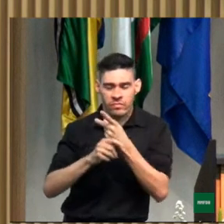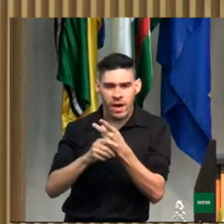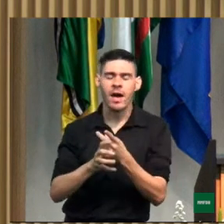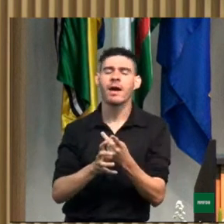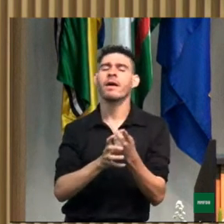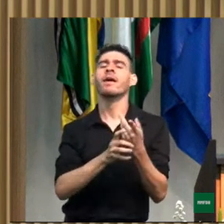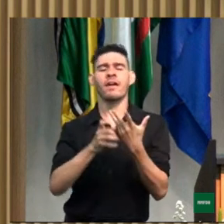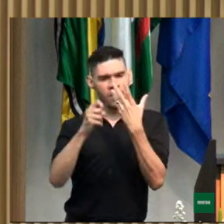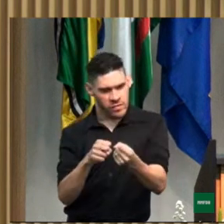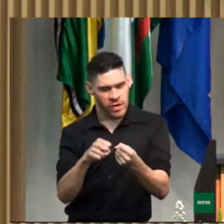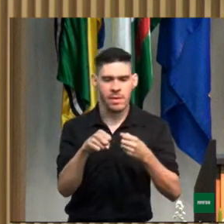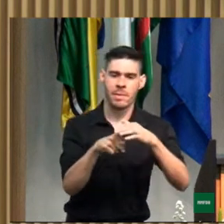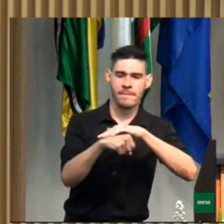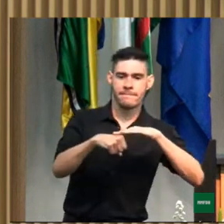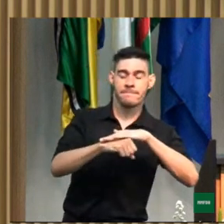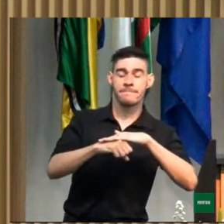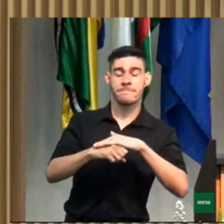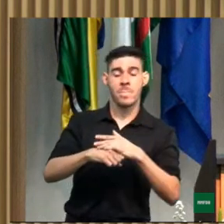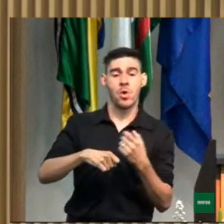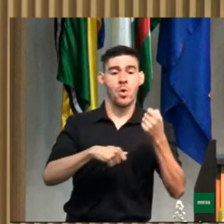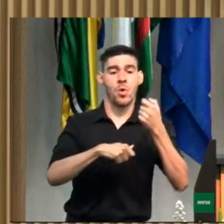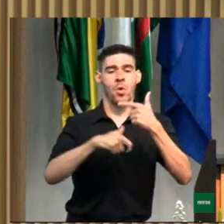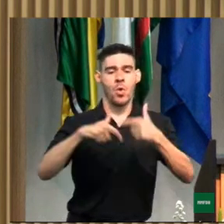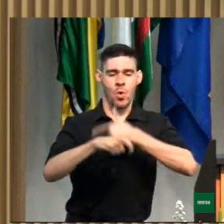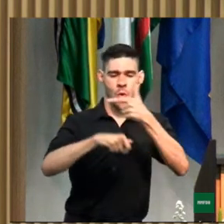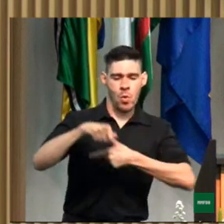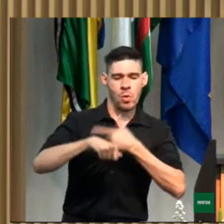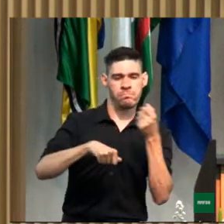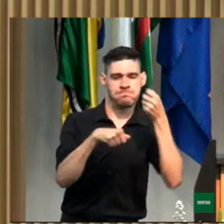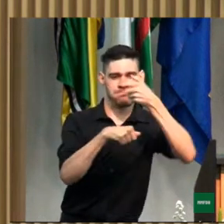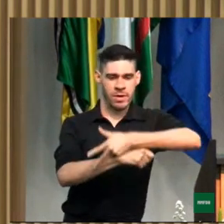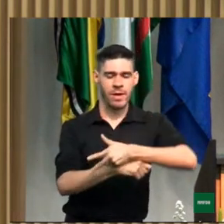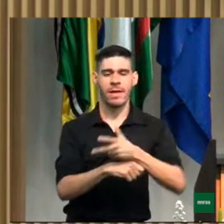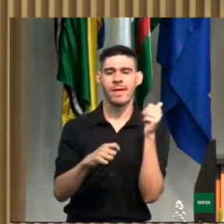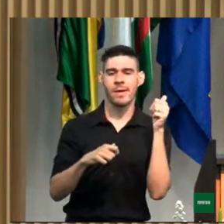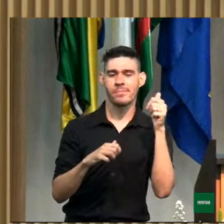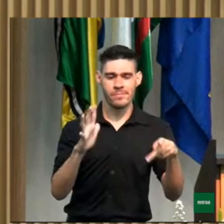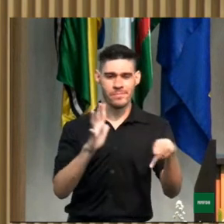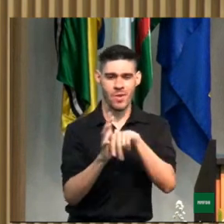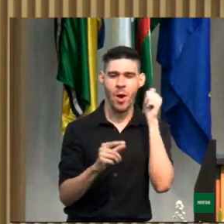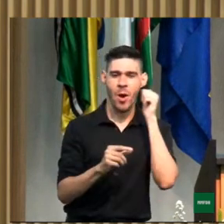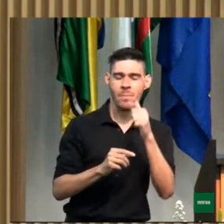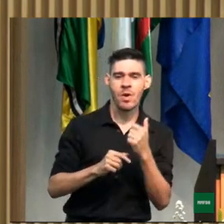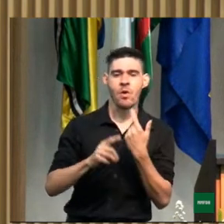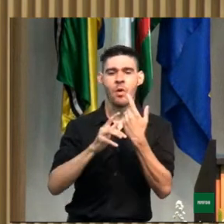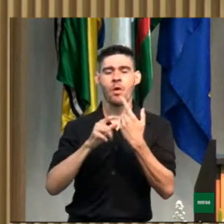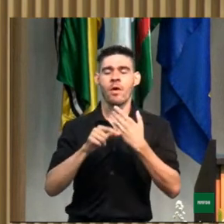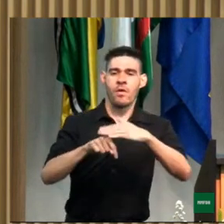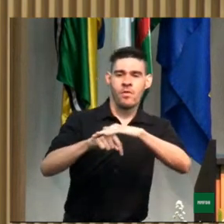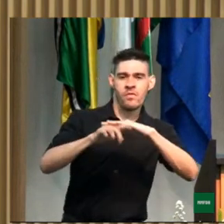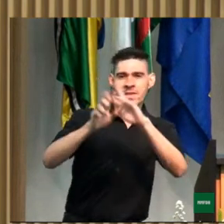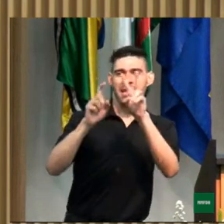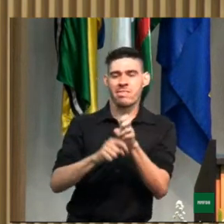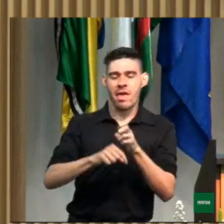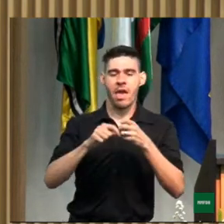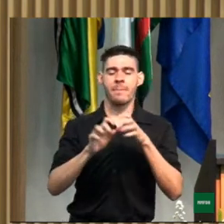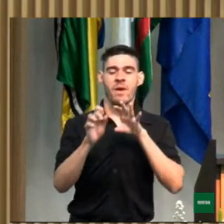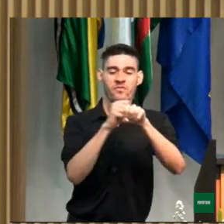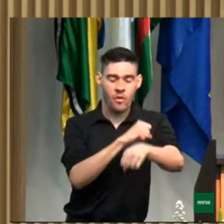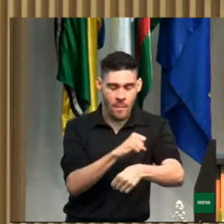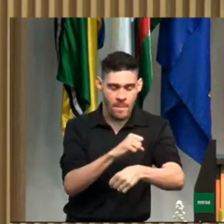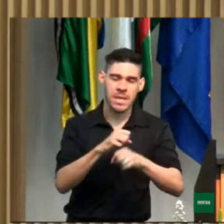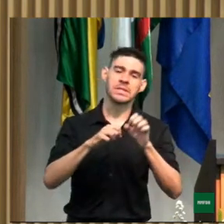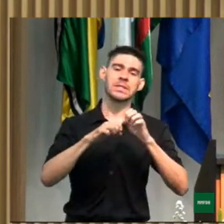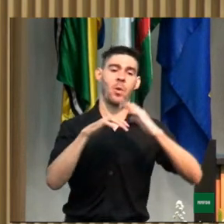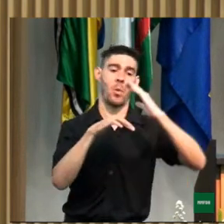a empregabilidade da mulher, vamos falar sobre a formação profissional, vamos falar sobre microcrédito para essas mulheres. E